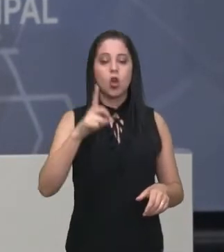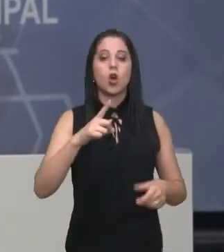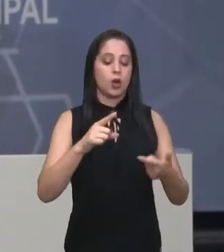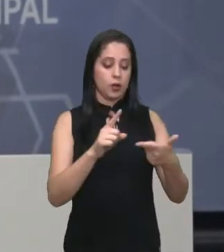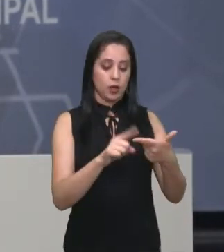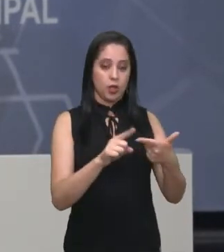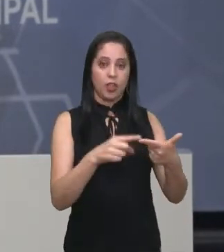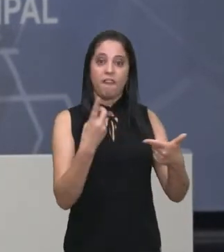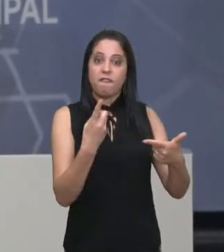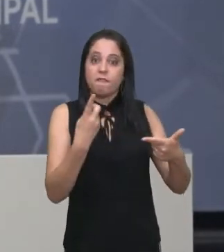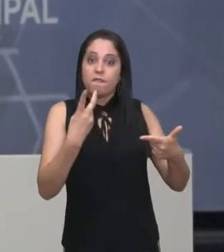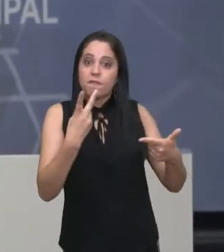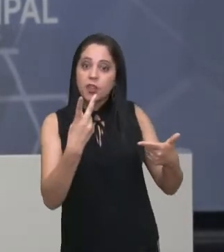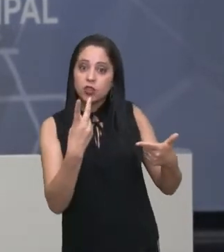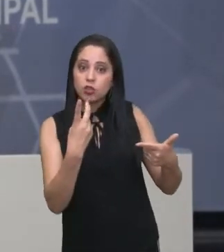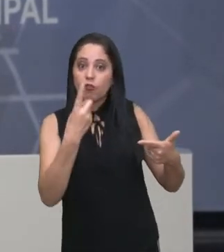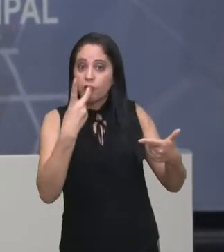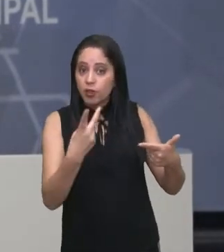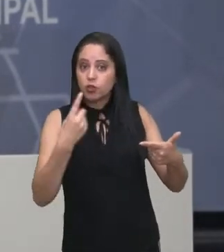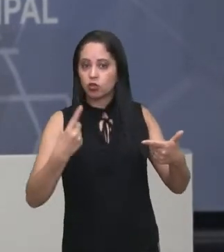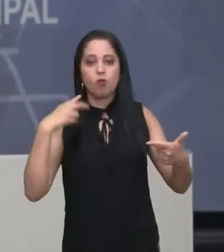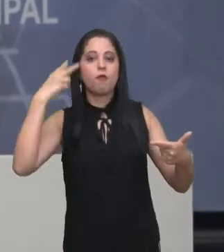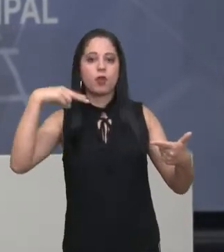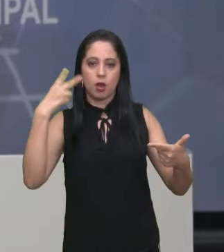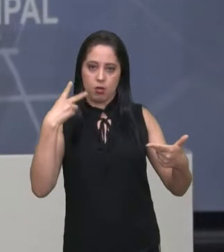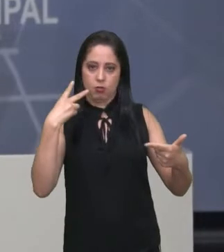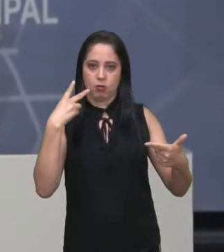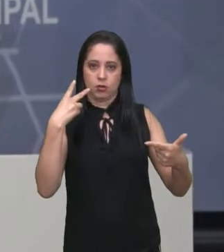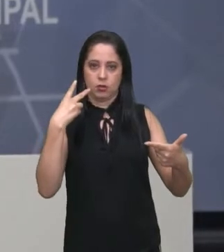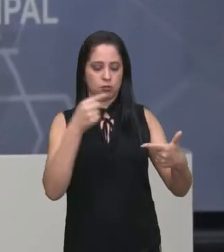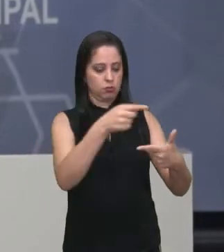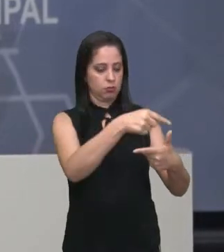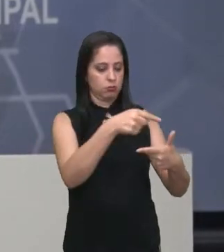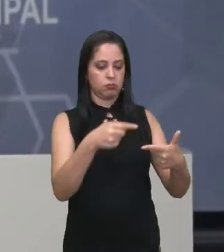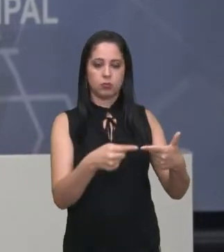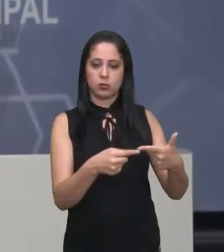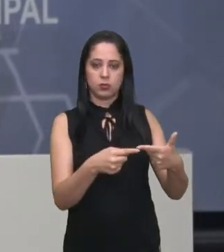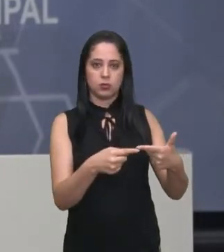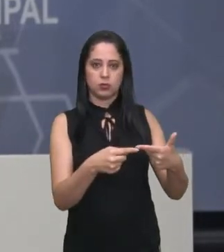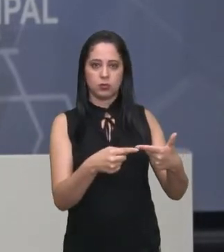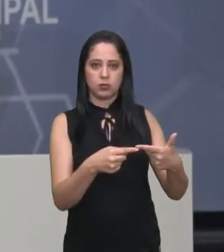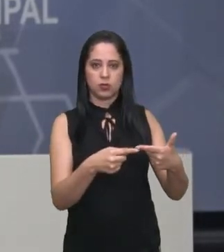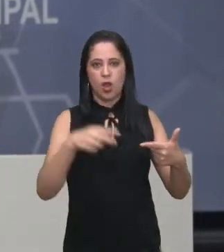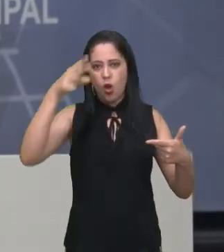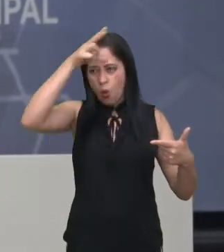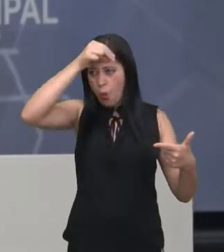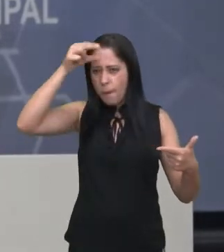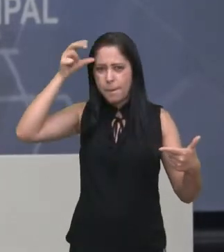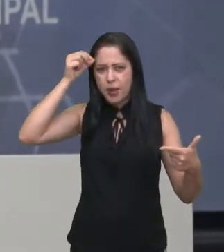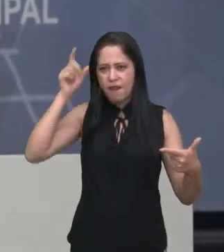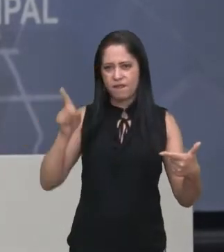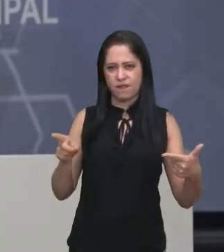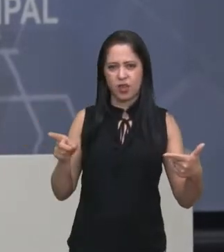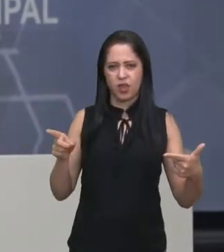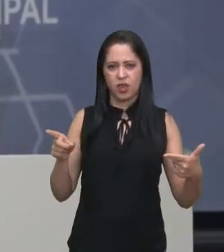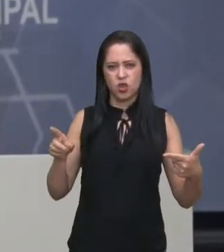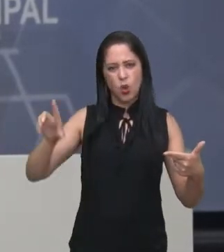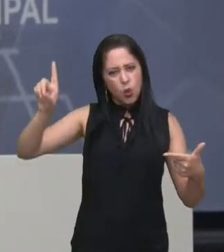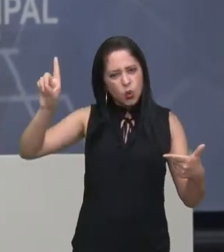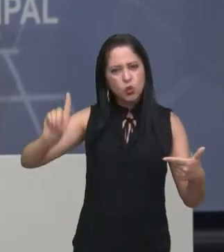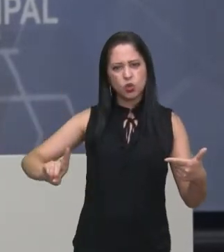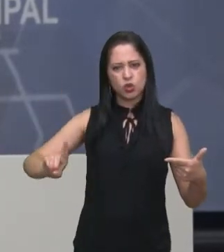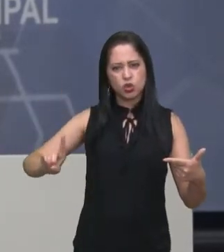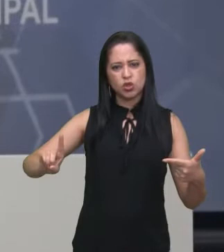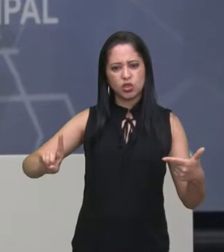vereadores que participam dessa administração. Não dá o direito para ele de mandar o assessor